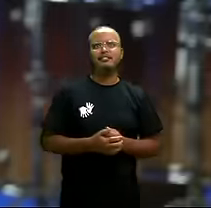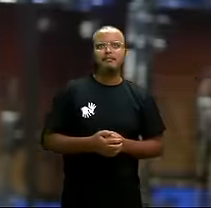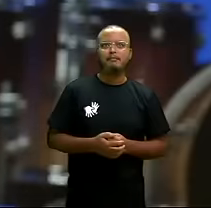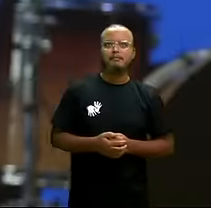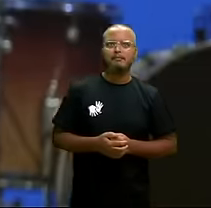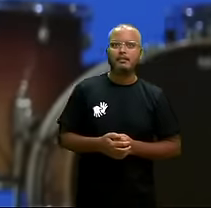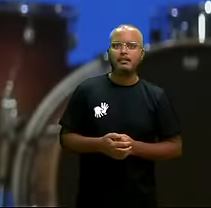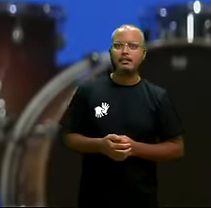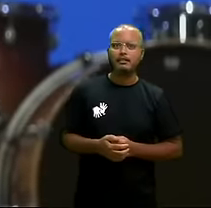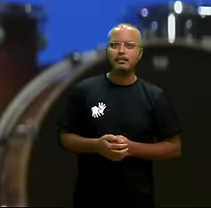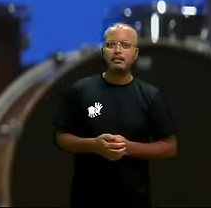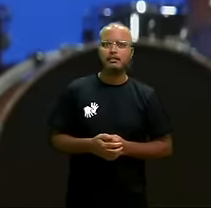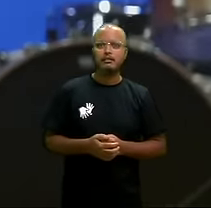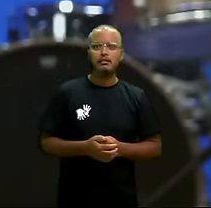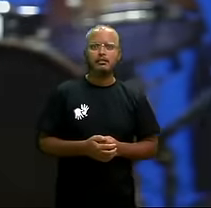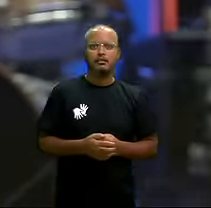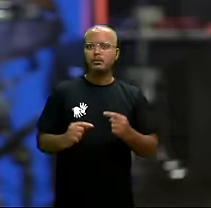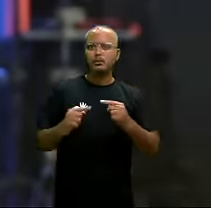Não faz sentido.